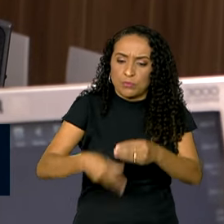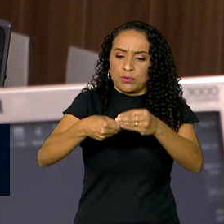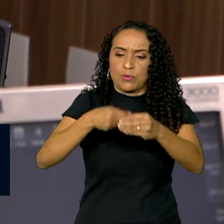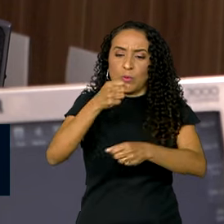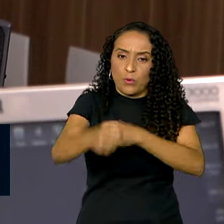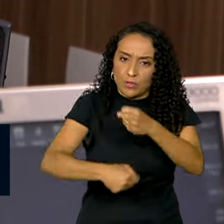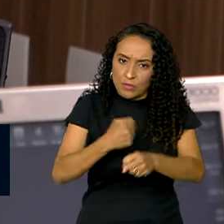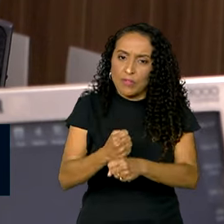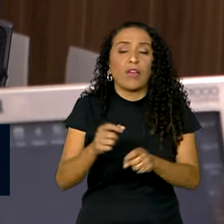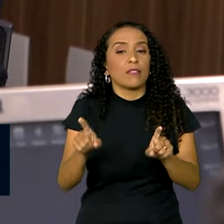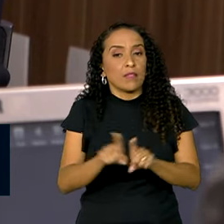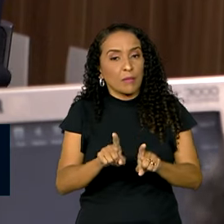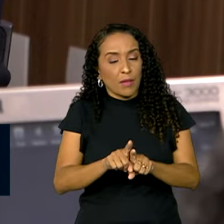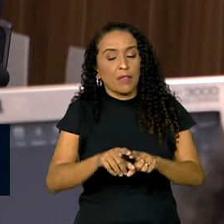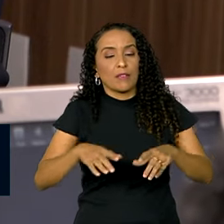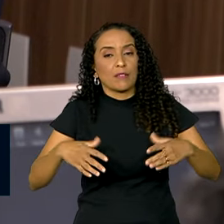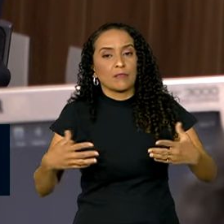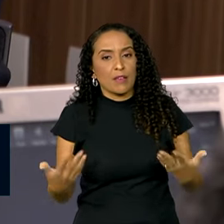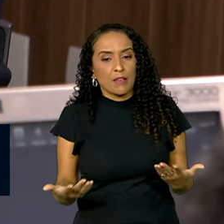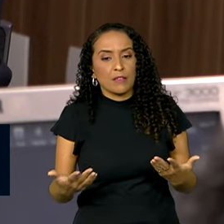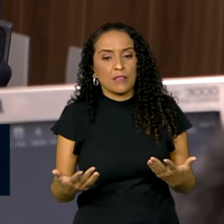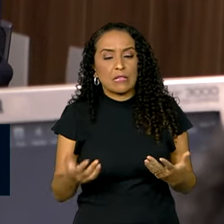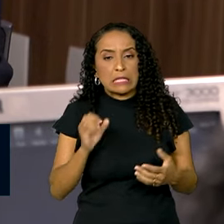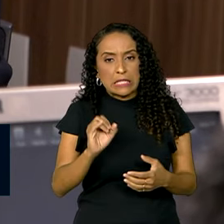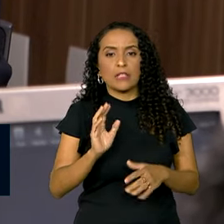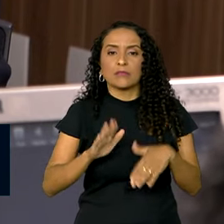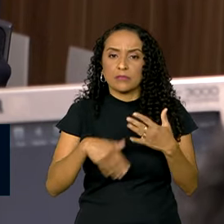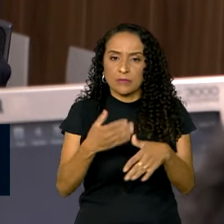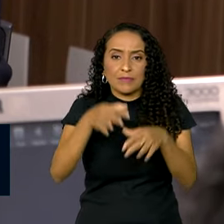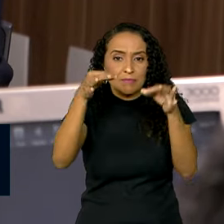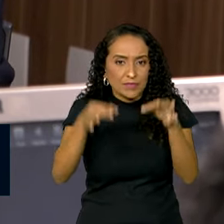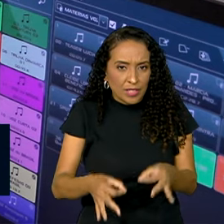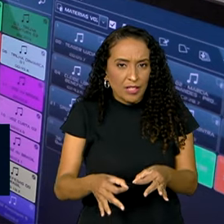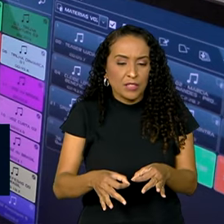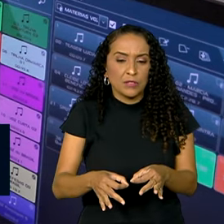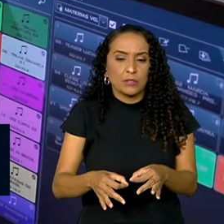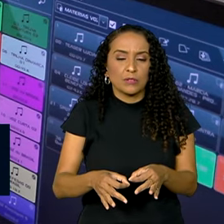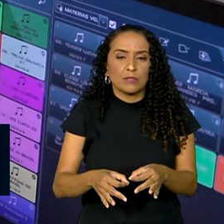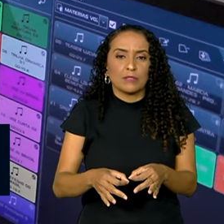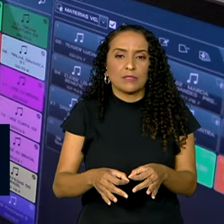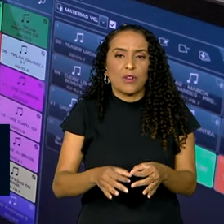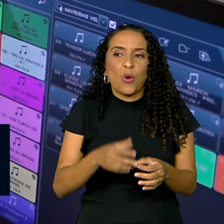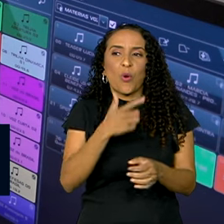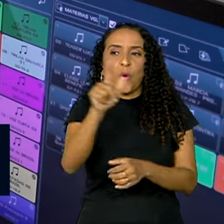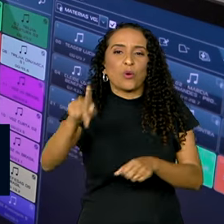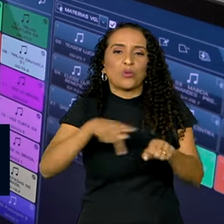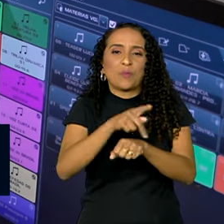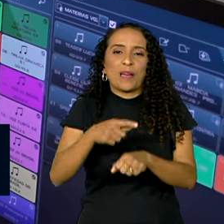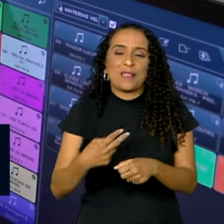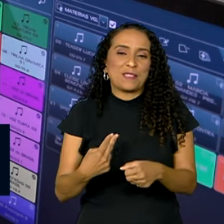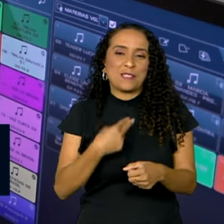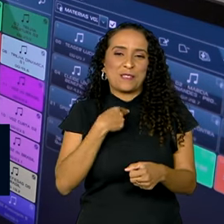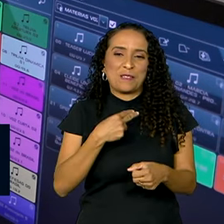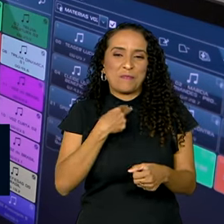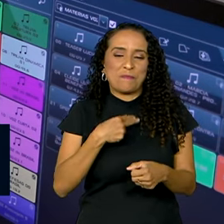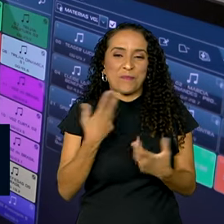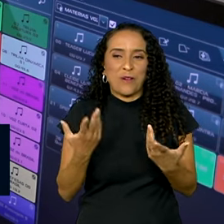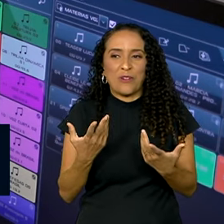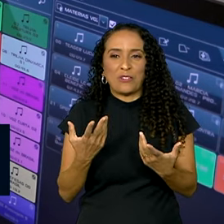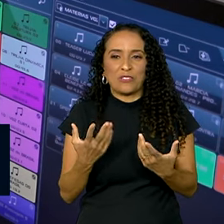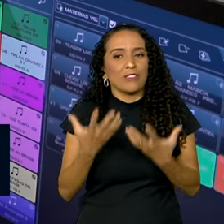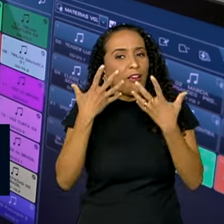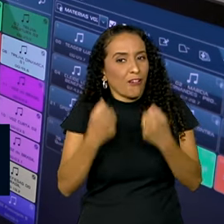que vem e aí aí a se a coisa andar né Nenhum outro país poderá desconhecer a força da